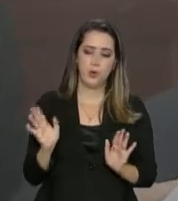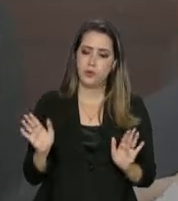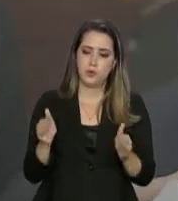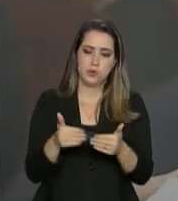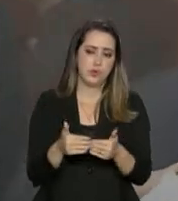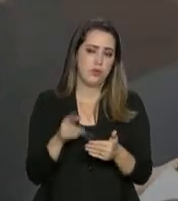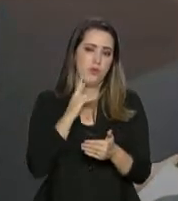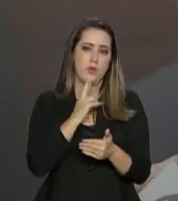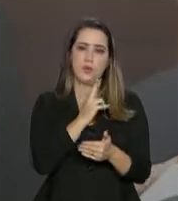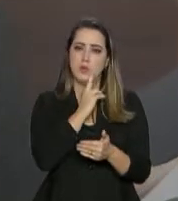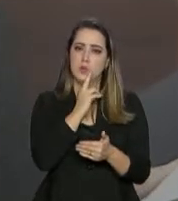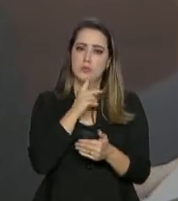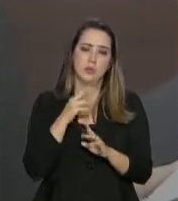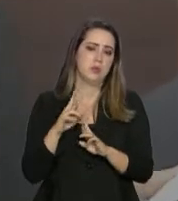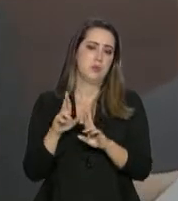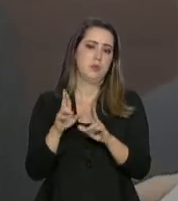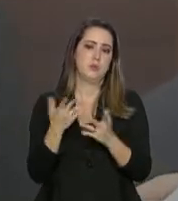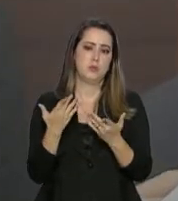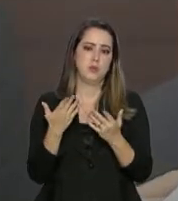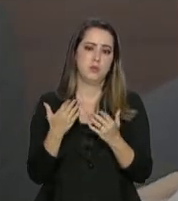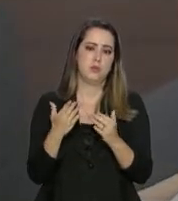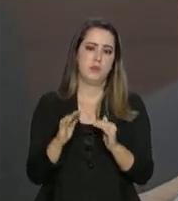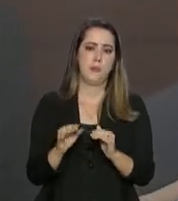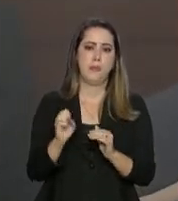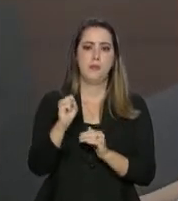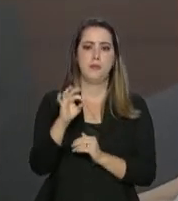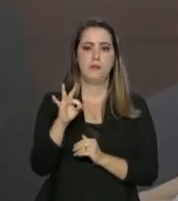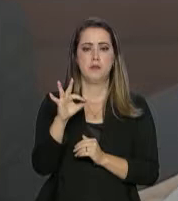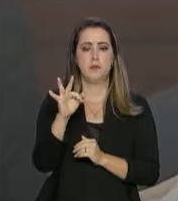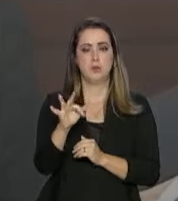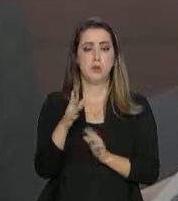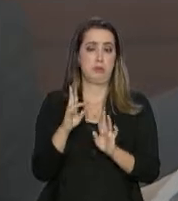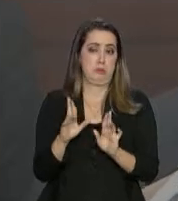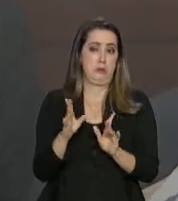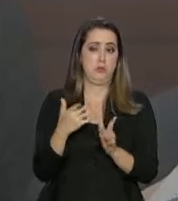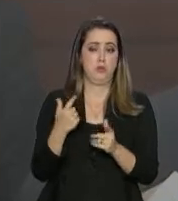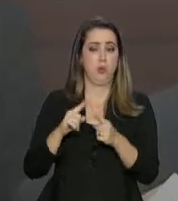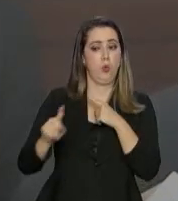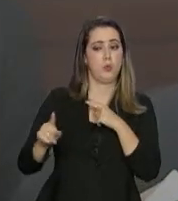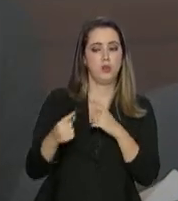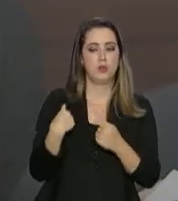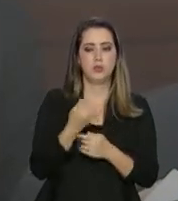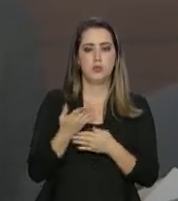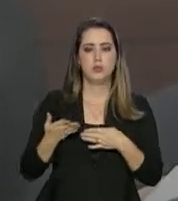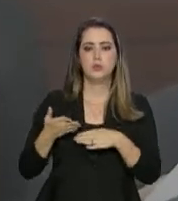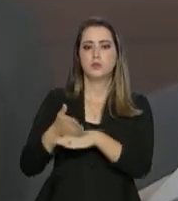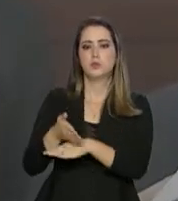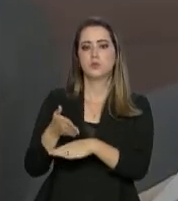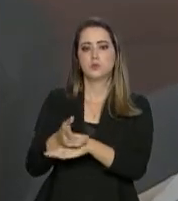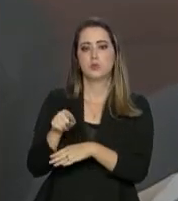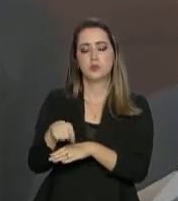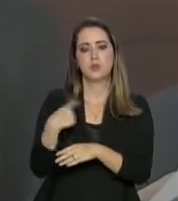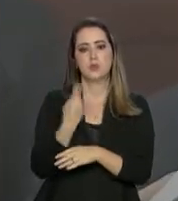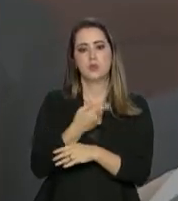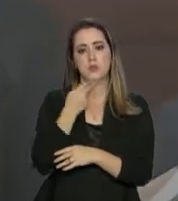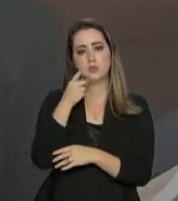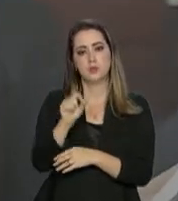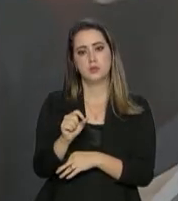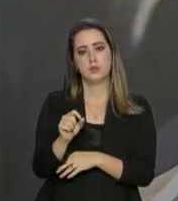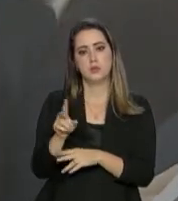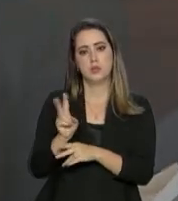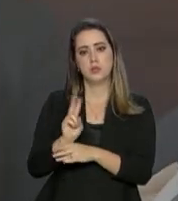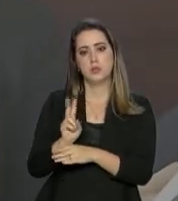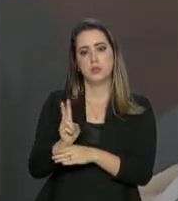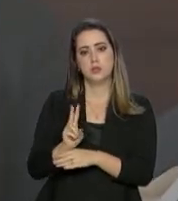fronteiras ele espera que o supremo venha a decidir dessa maneira é o contrário quando assuntos lá nós dissemos olhos foram ter uma